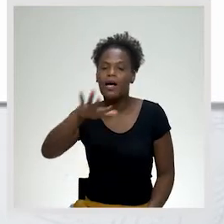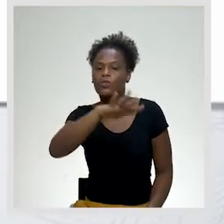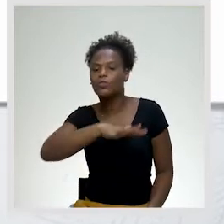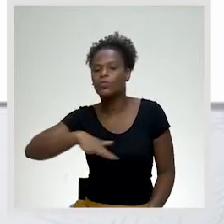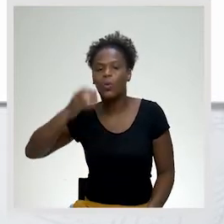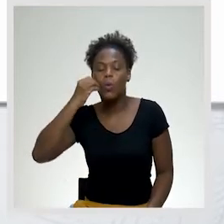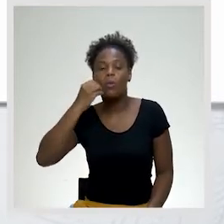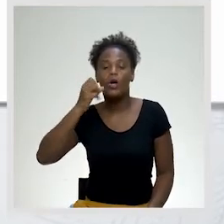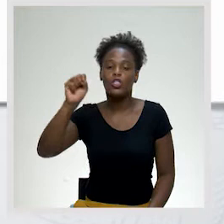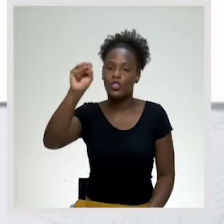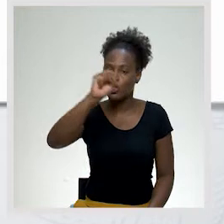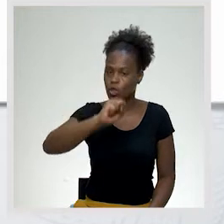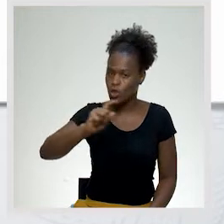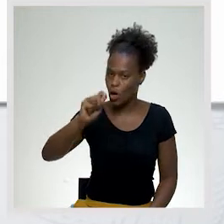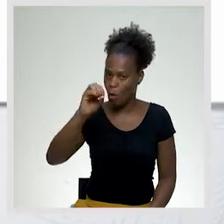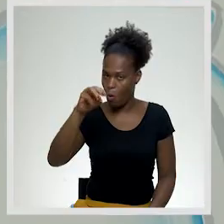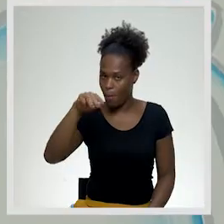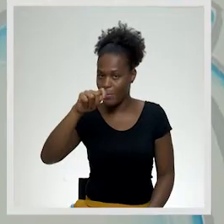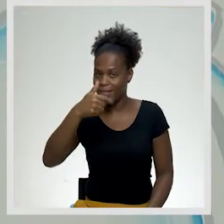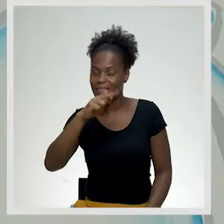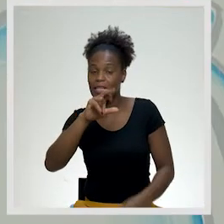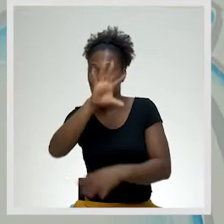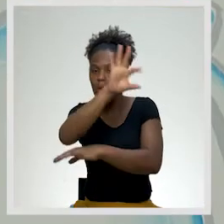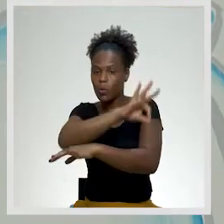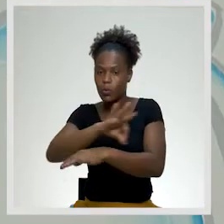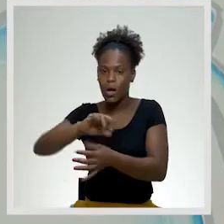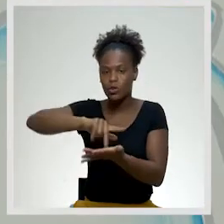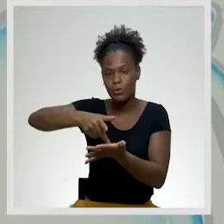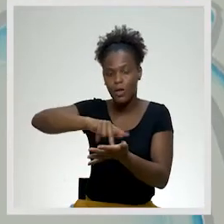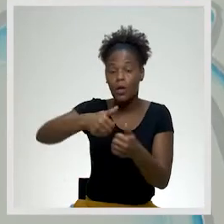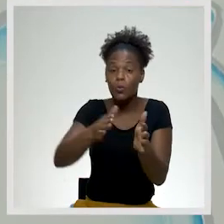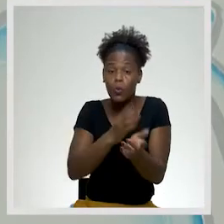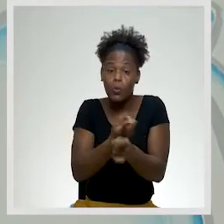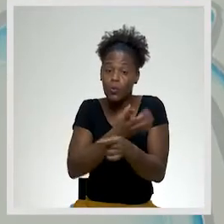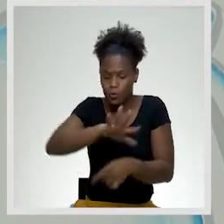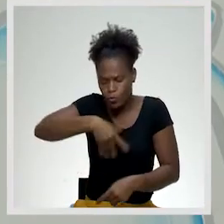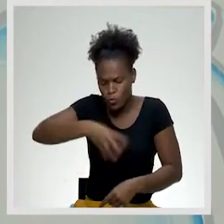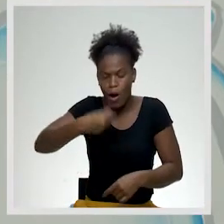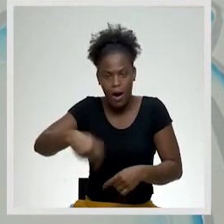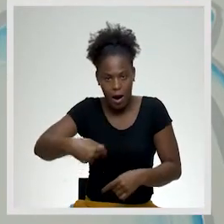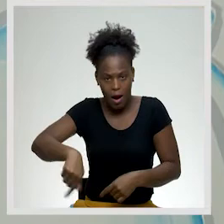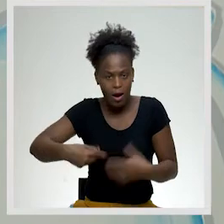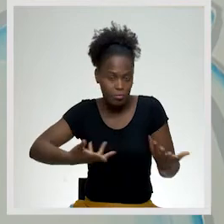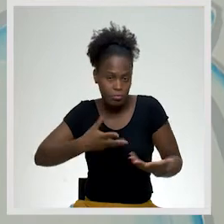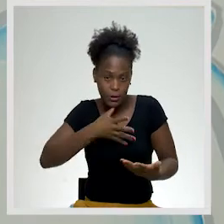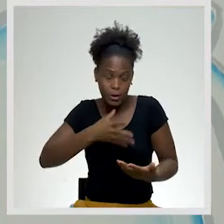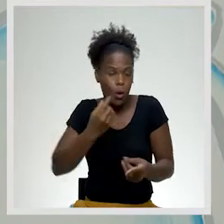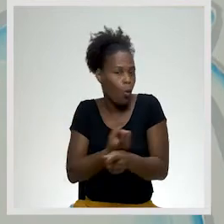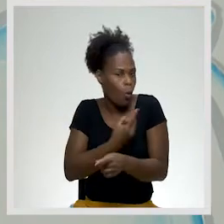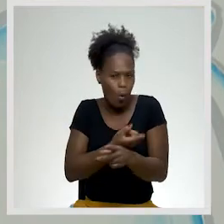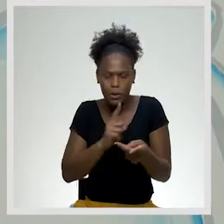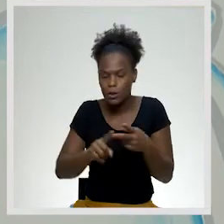a geometria, ou seja, tudo que nos rodeia, tudo que existe no mundo físico, coisas